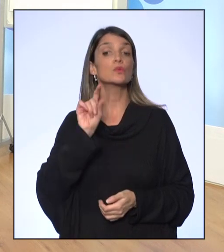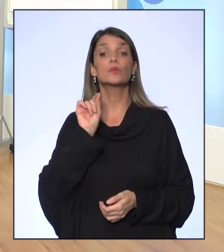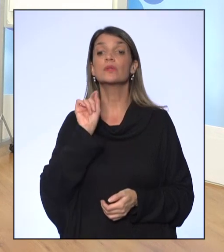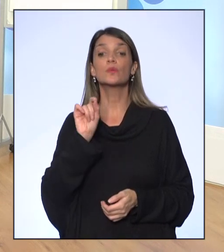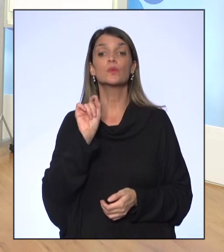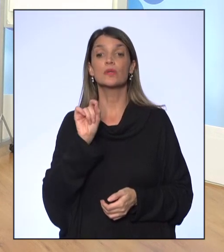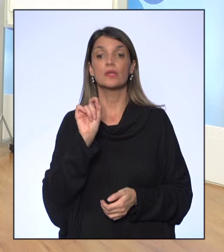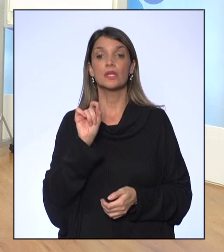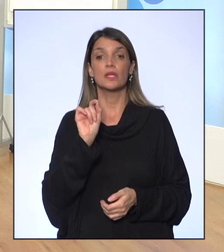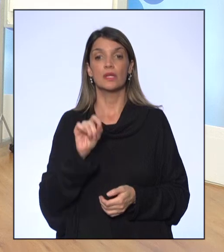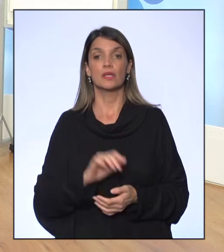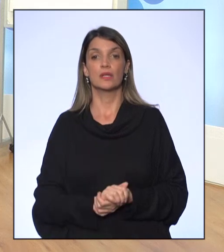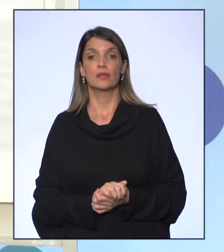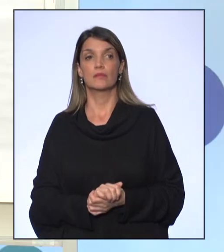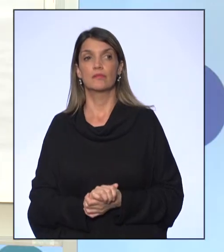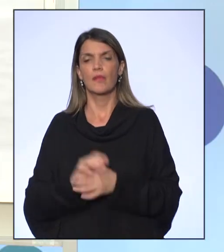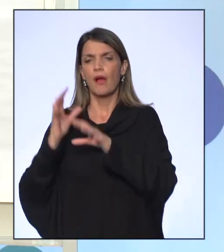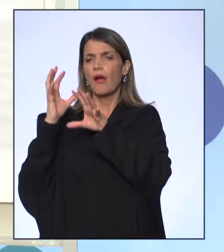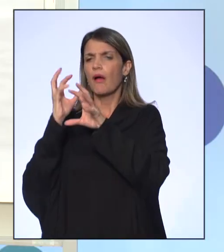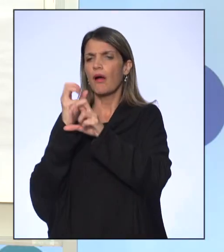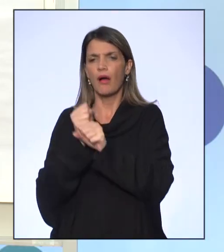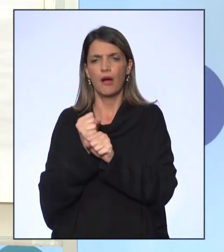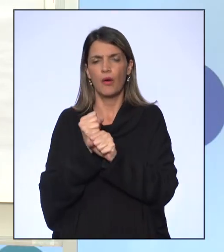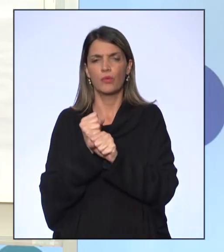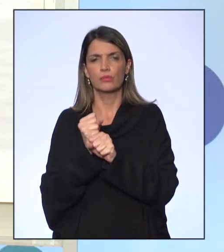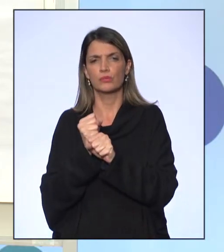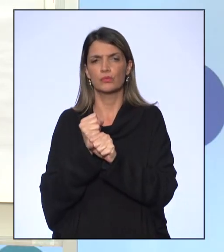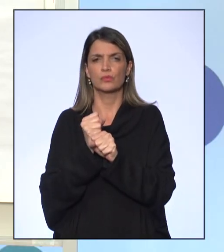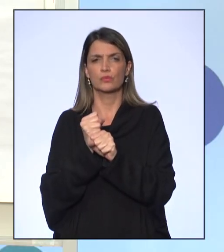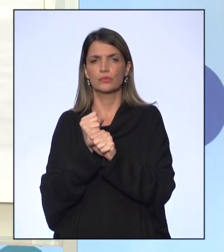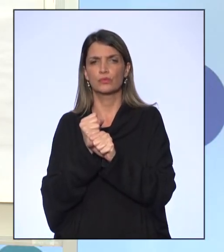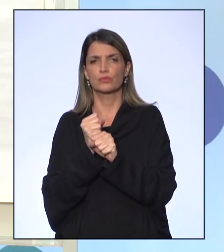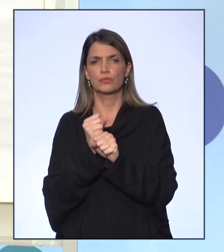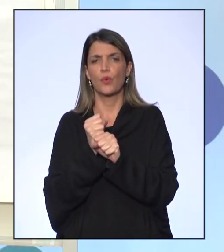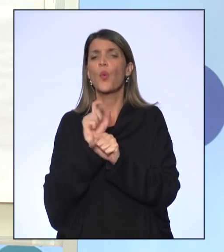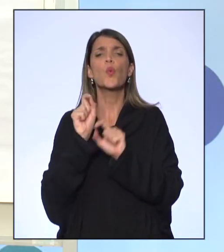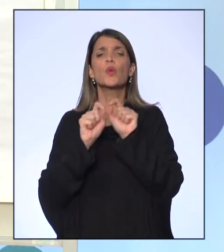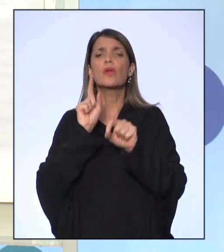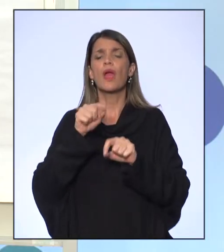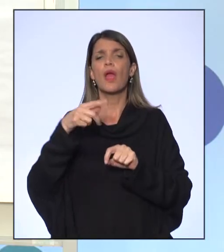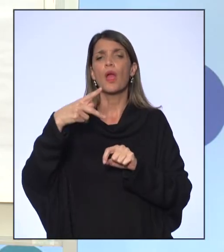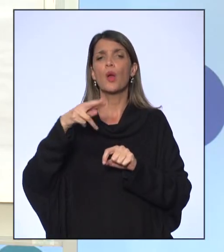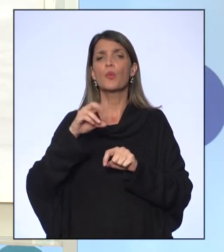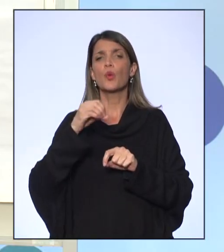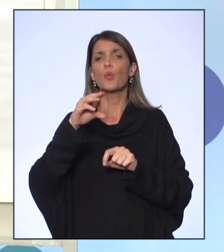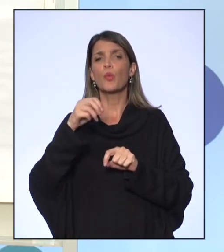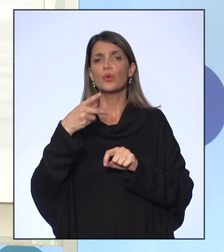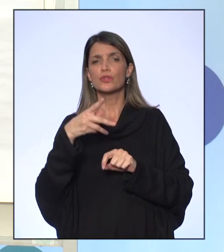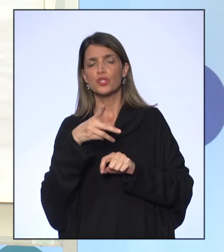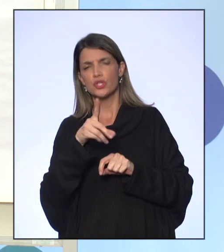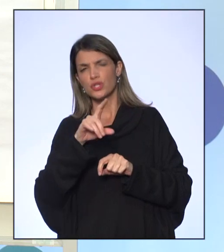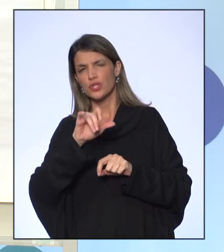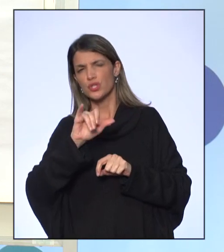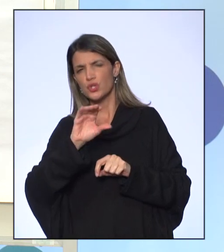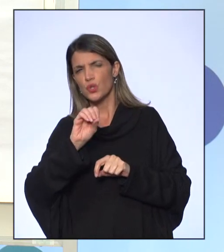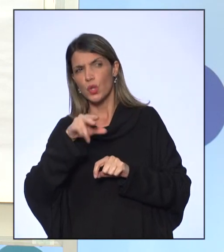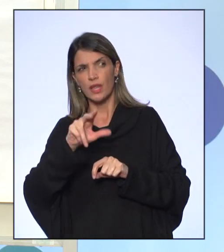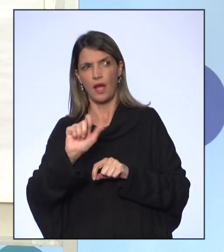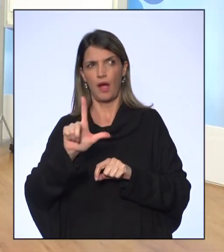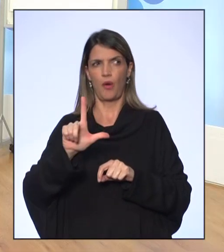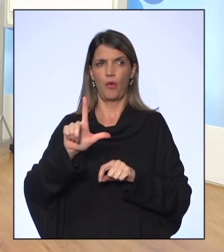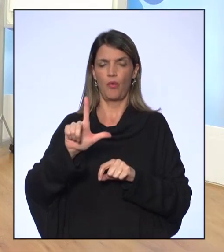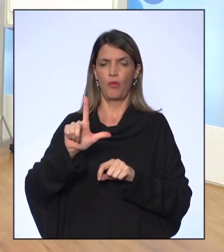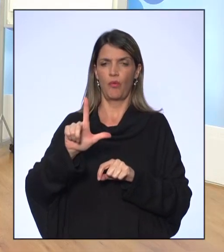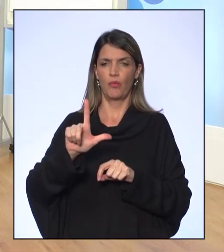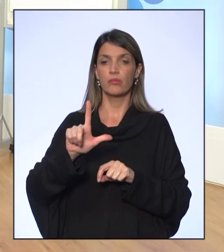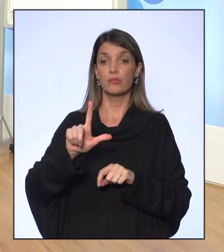colocado, a ideia do cálculo de uma seguinte forma. O que é proporcional ao que é proporcional, né, Rafa? Ah, eu lembro que eu